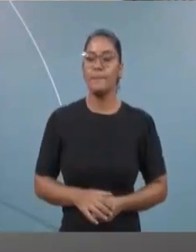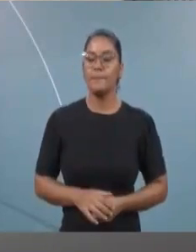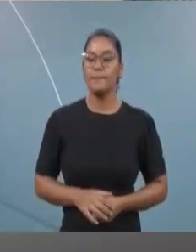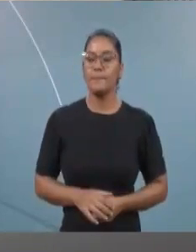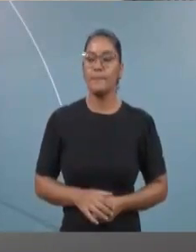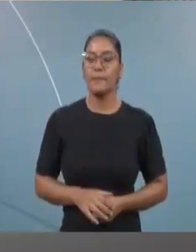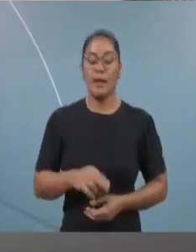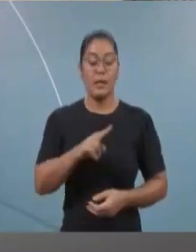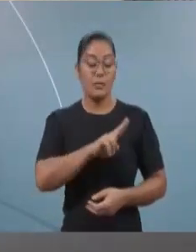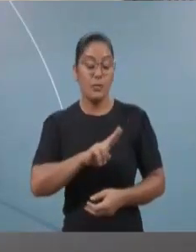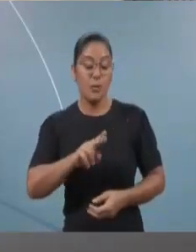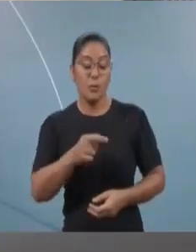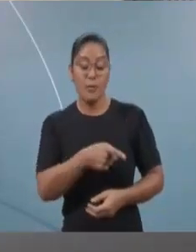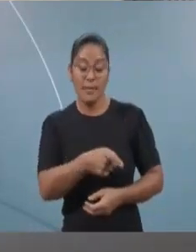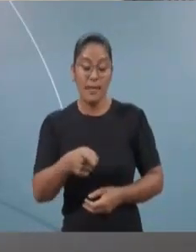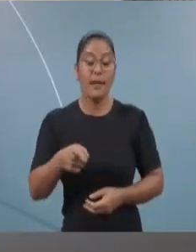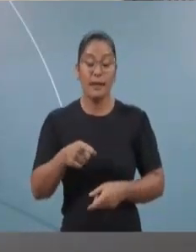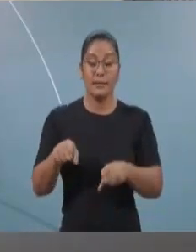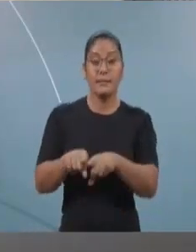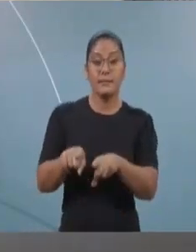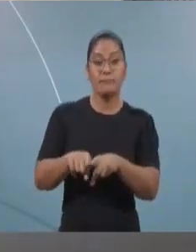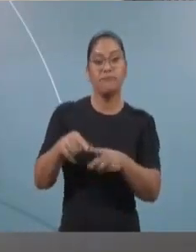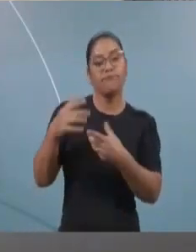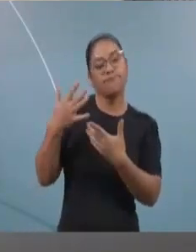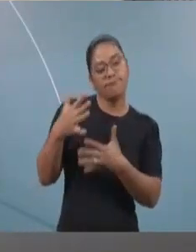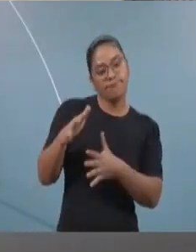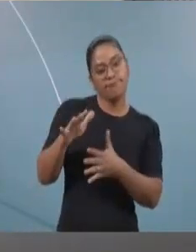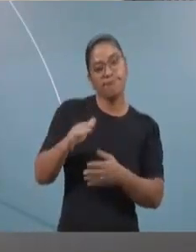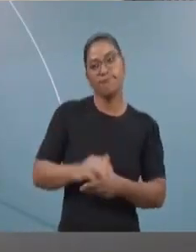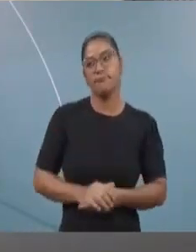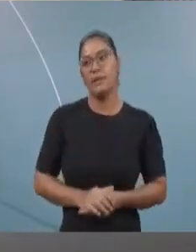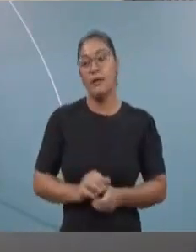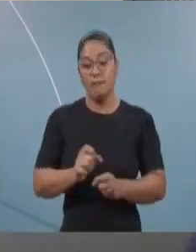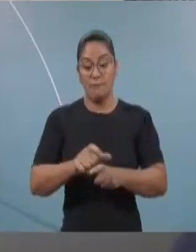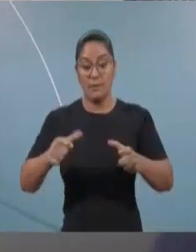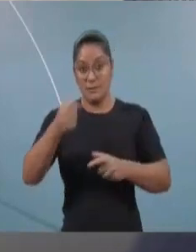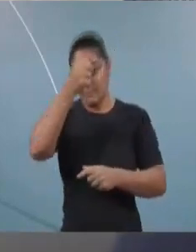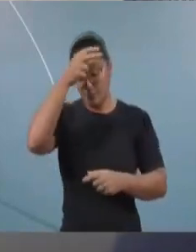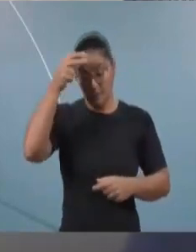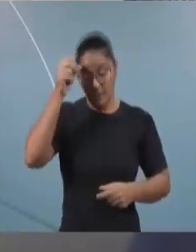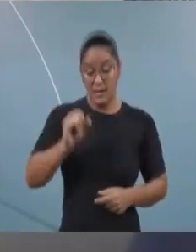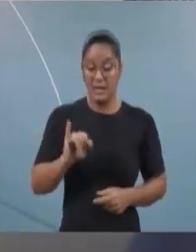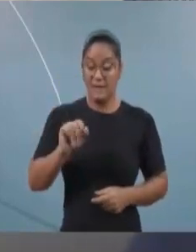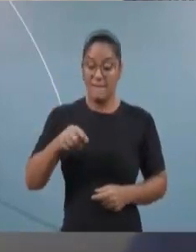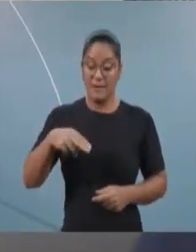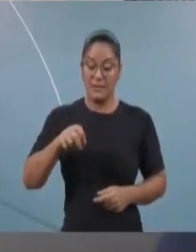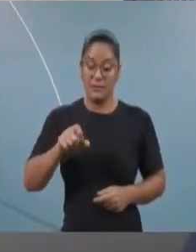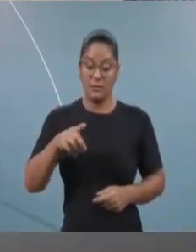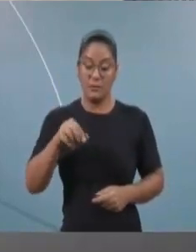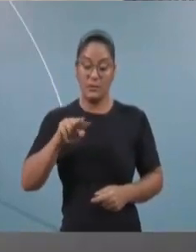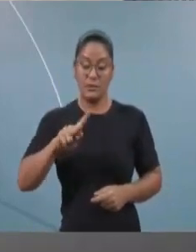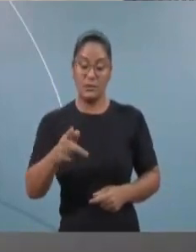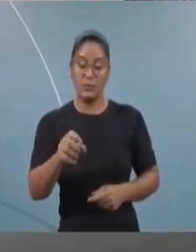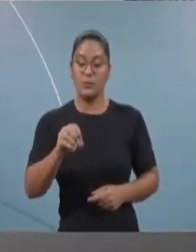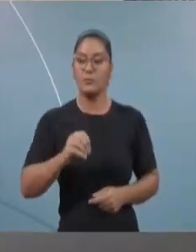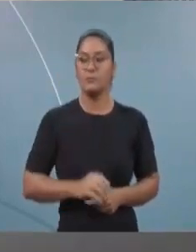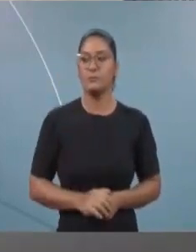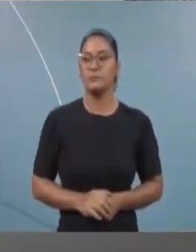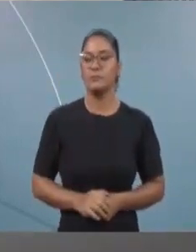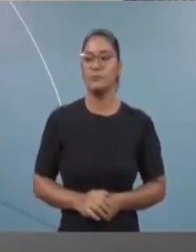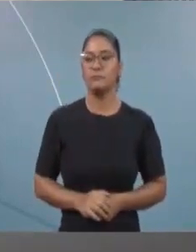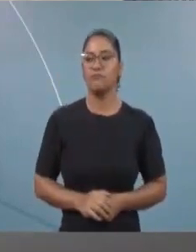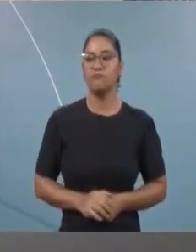e em nome delas também Saúdo o grande Prefeito ivaninho que tem sido